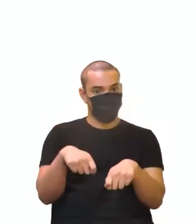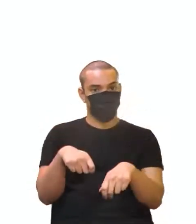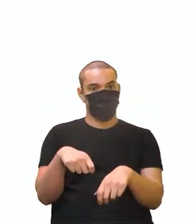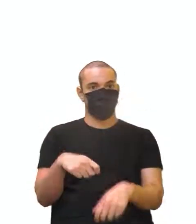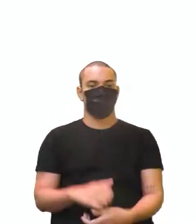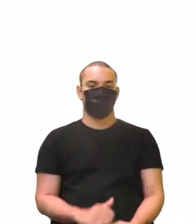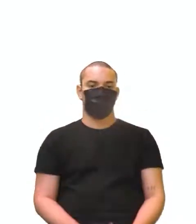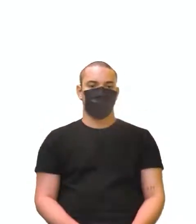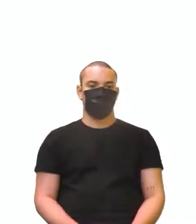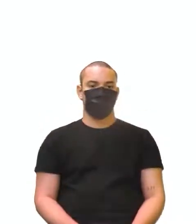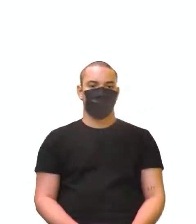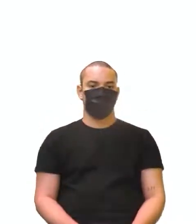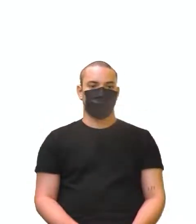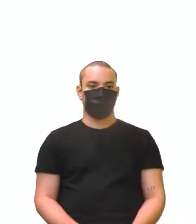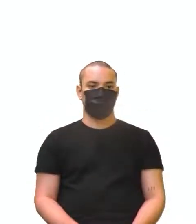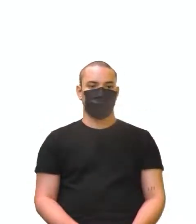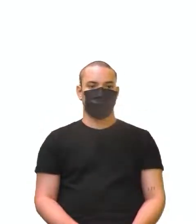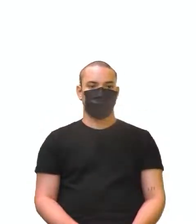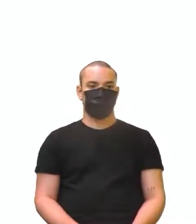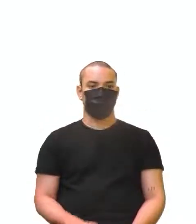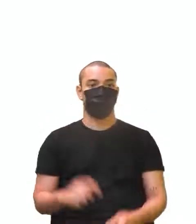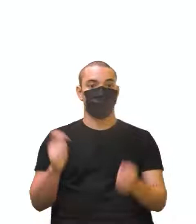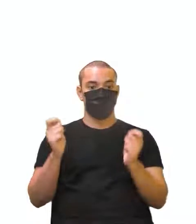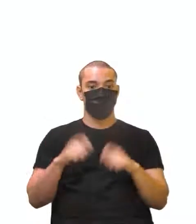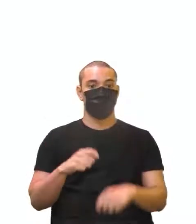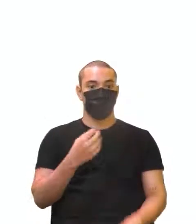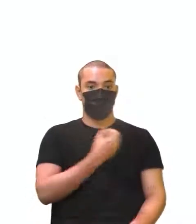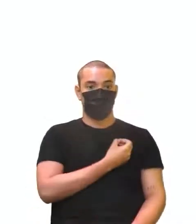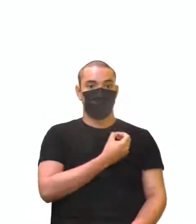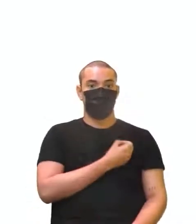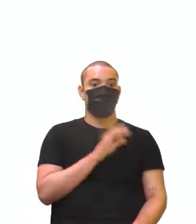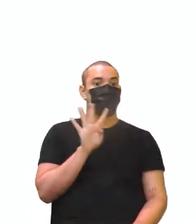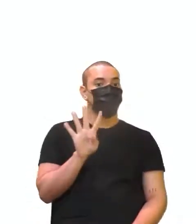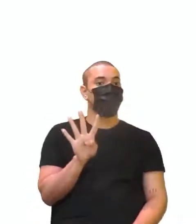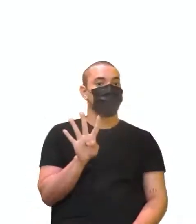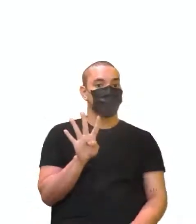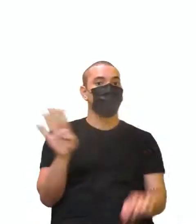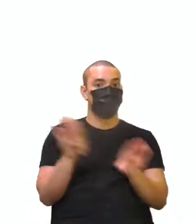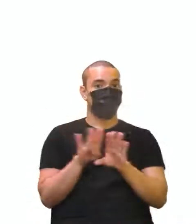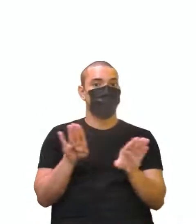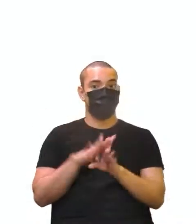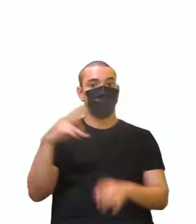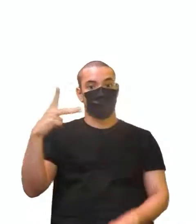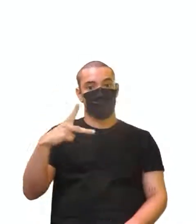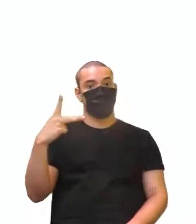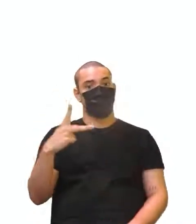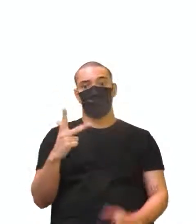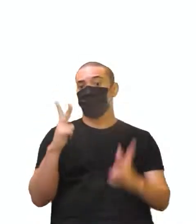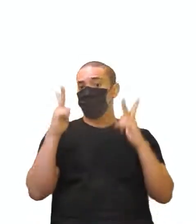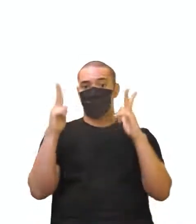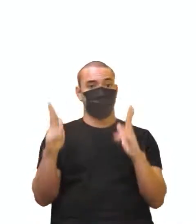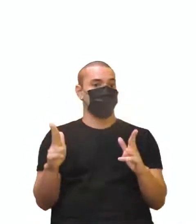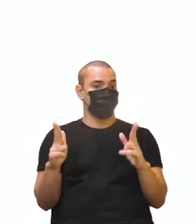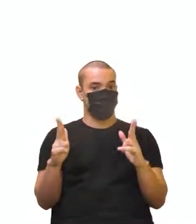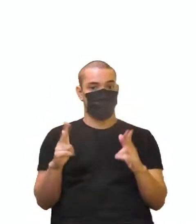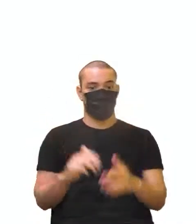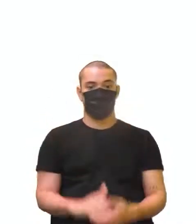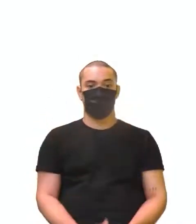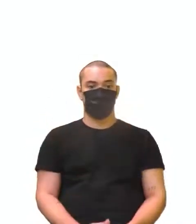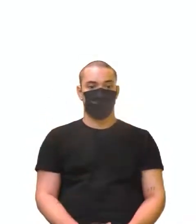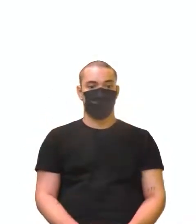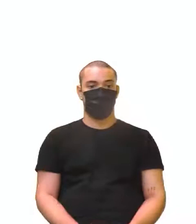2. A probabilidade do número 4, saiu o número 4, também é o número par. Também é da mesma proporção, 1 para